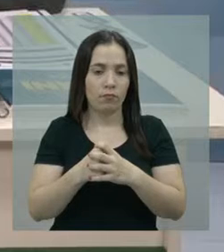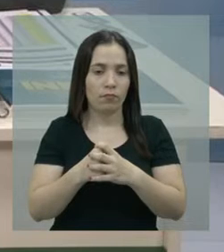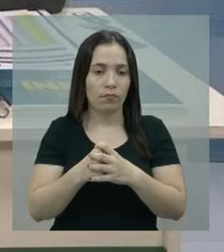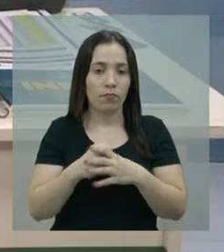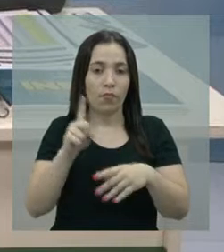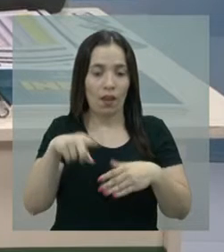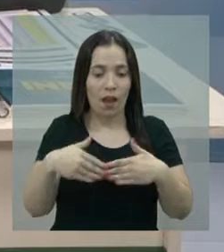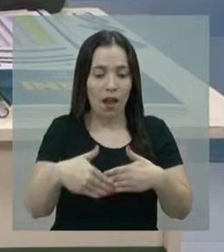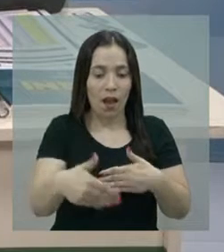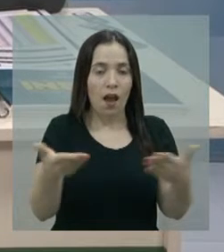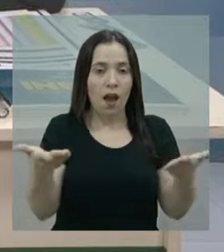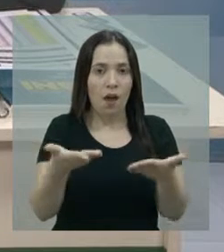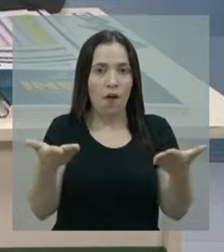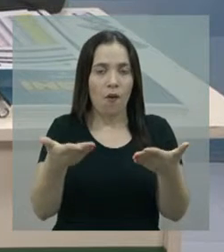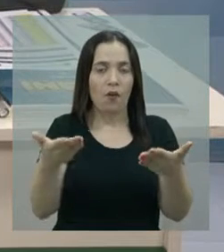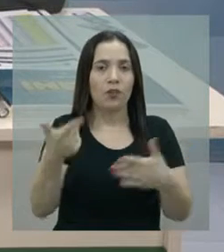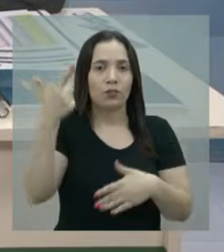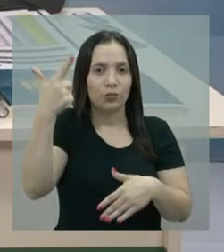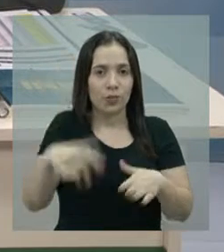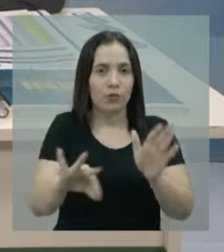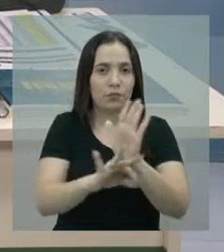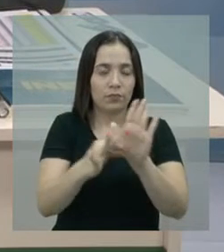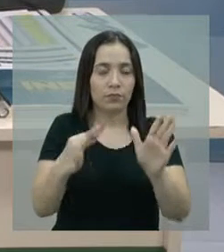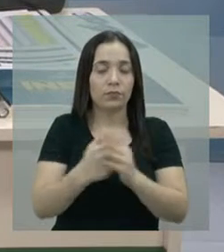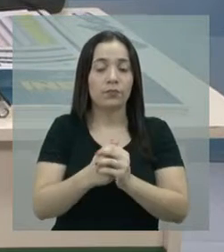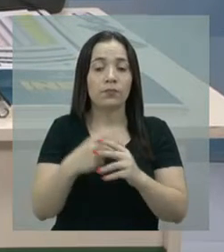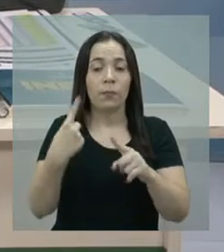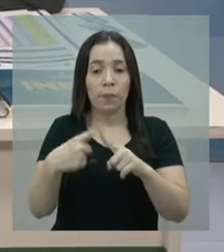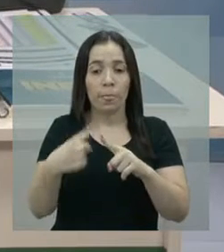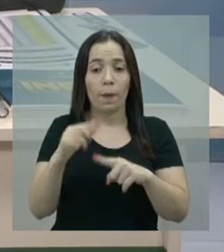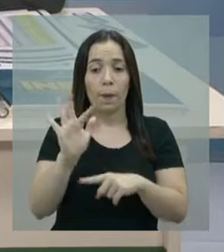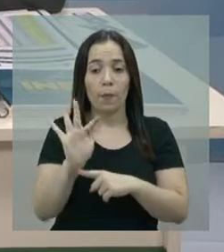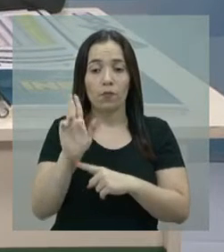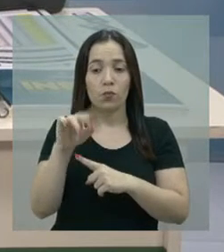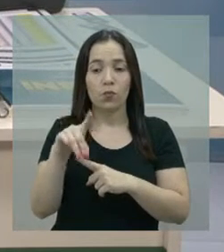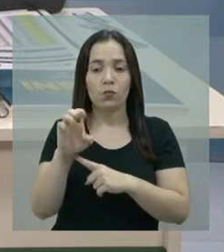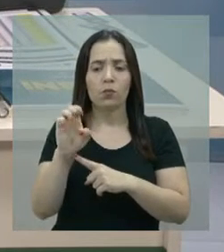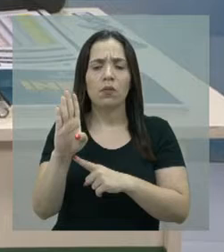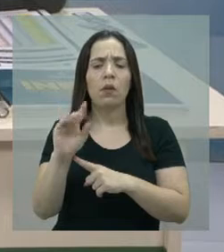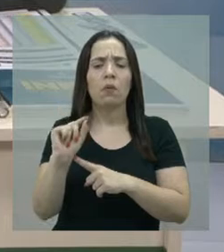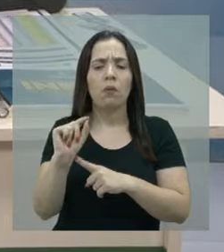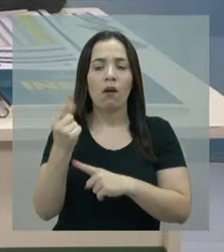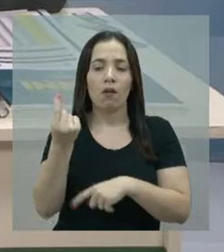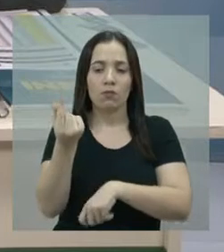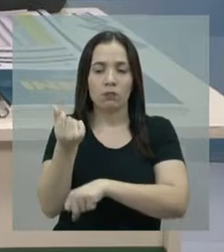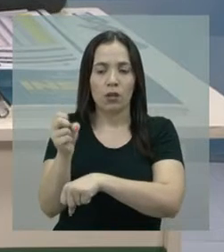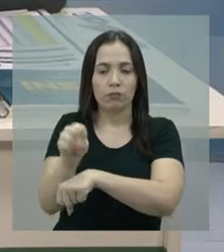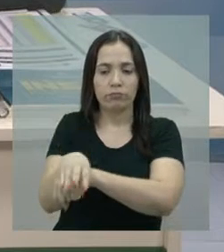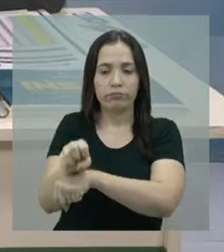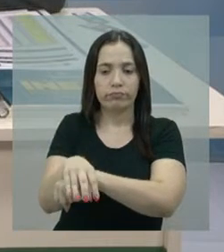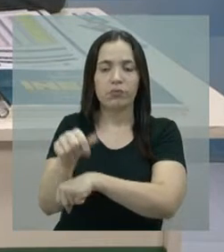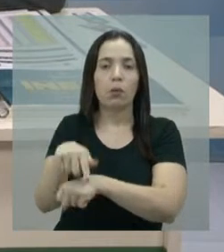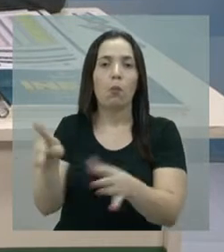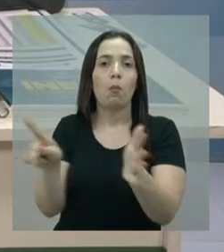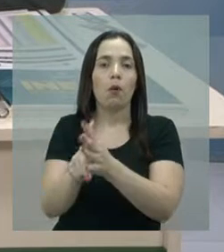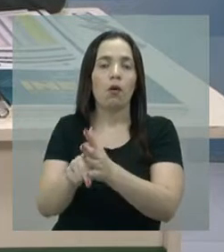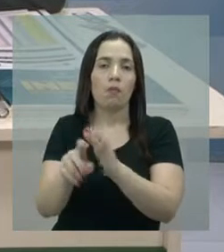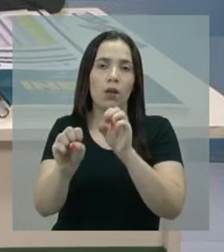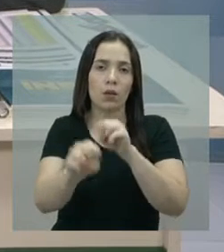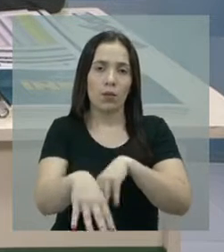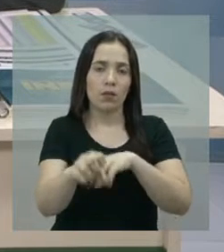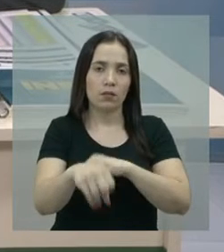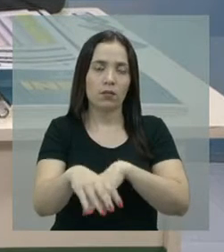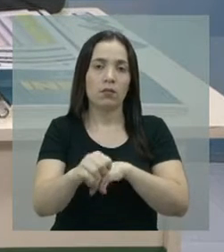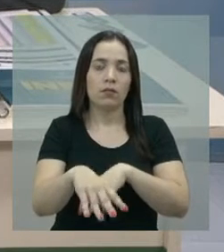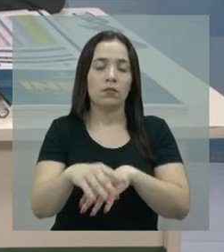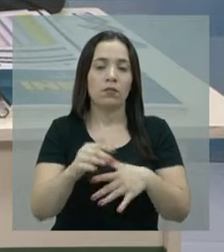João? Na verdade, o Fundeb é um fundo de financiamento da educação, que nasce